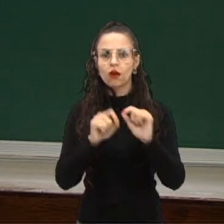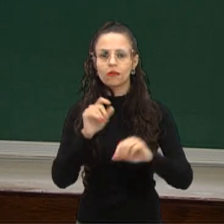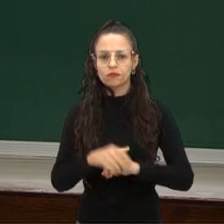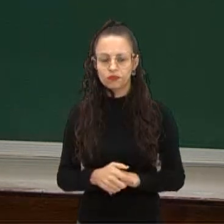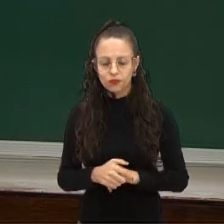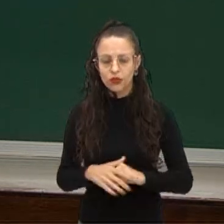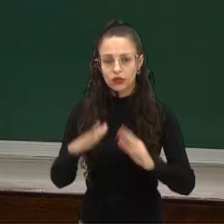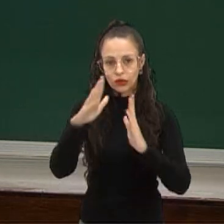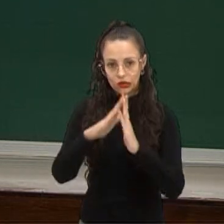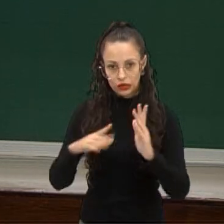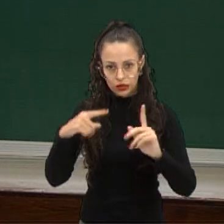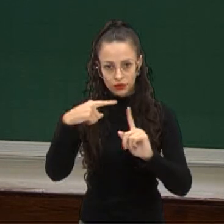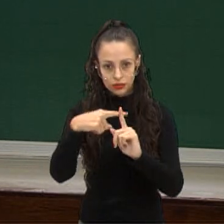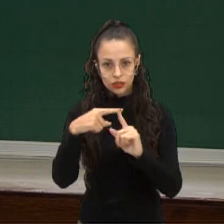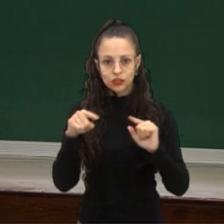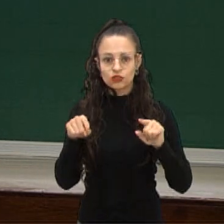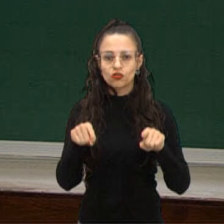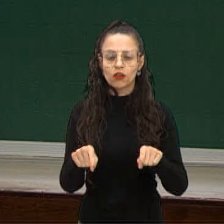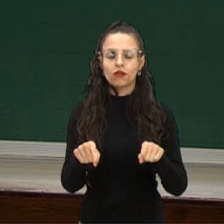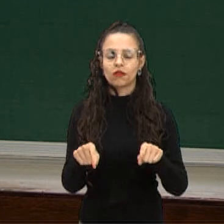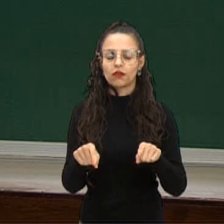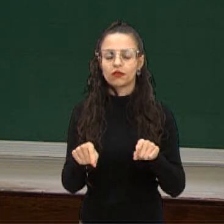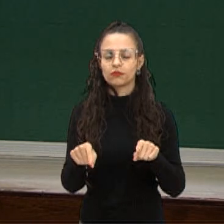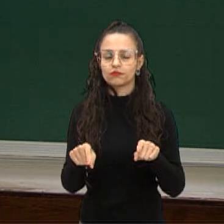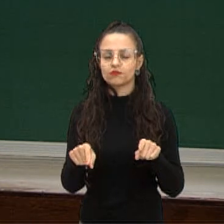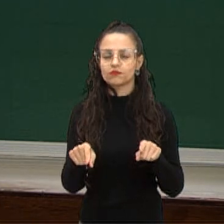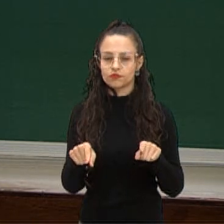assim, as igrejas